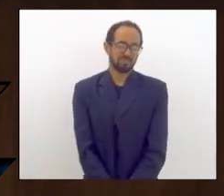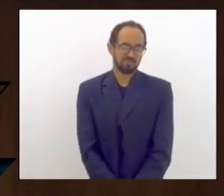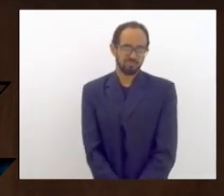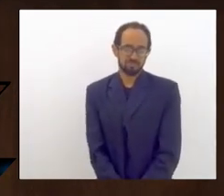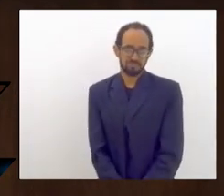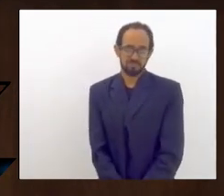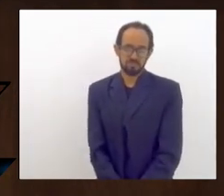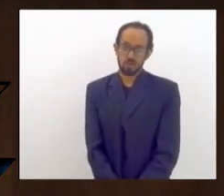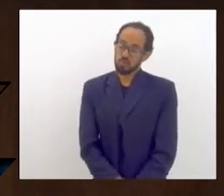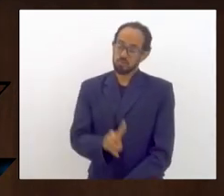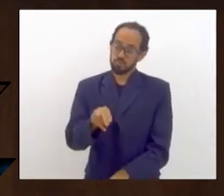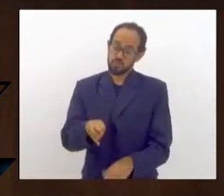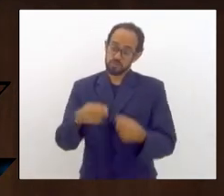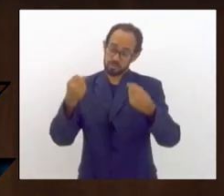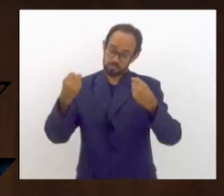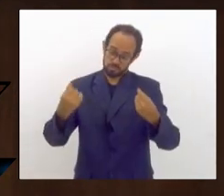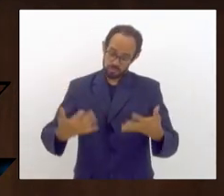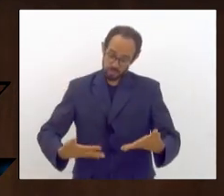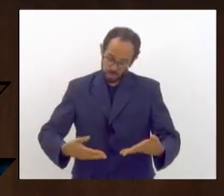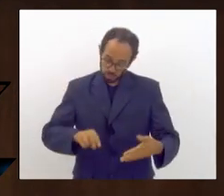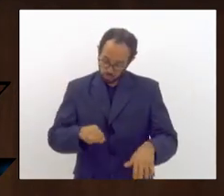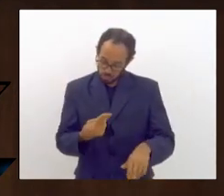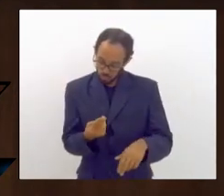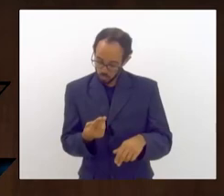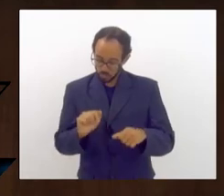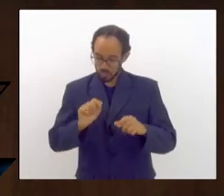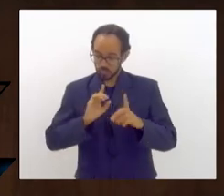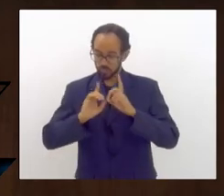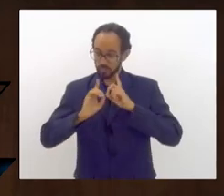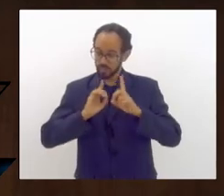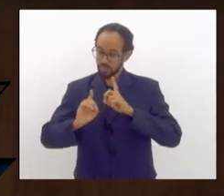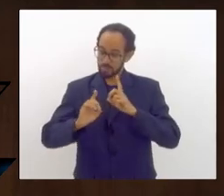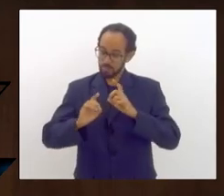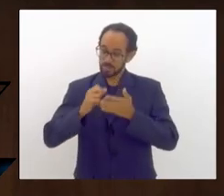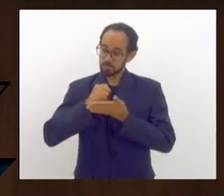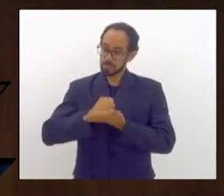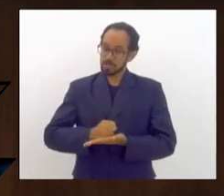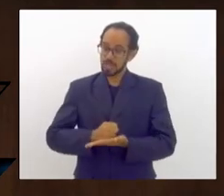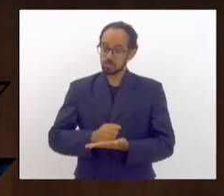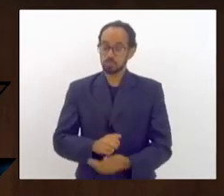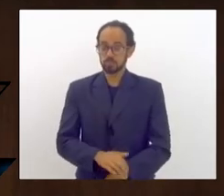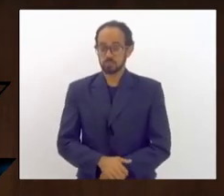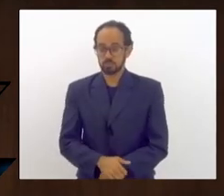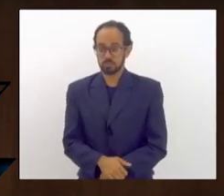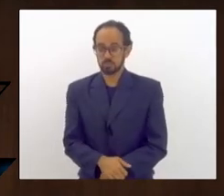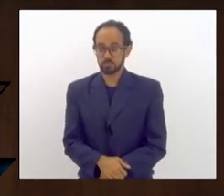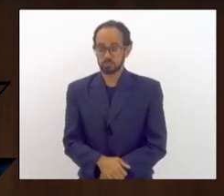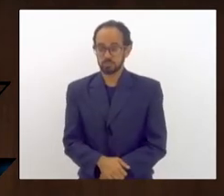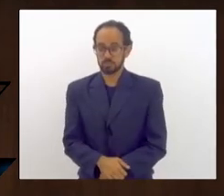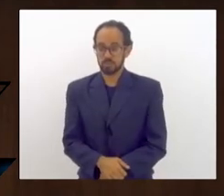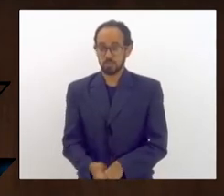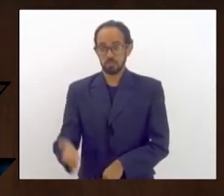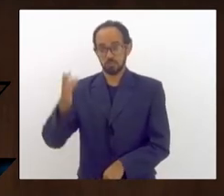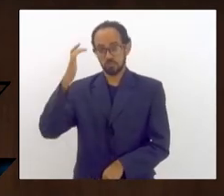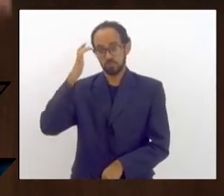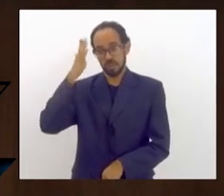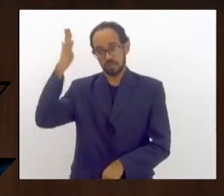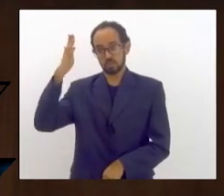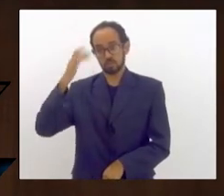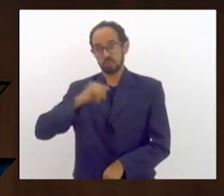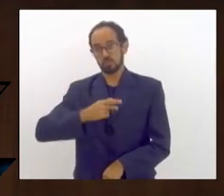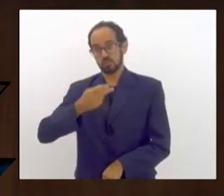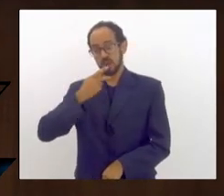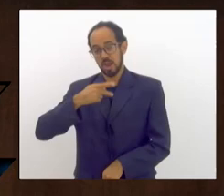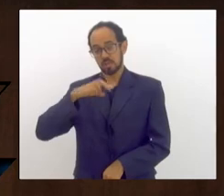não vou entrar muito no mérito, porque a gente vai entrar num debate mais pesado. Né? É muito fácil falar